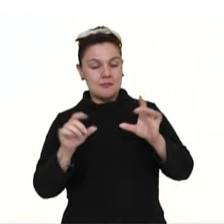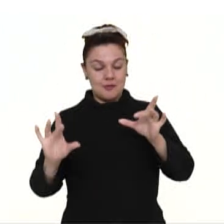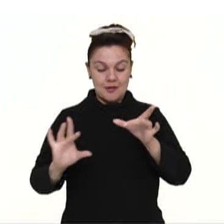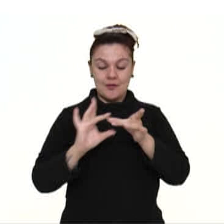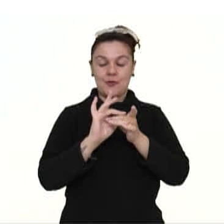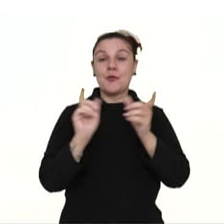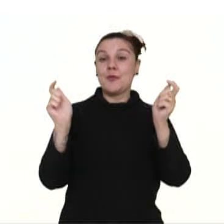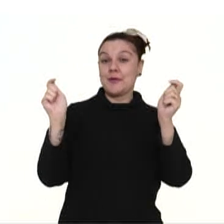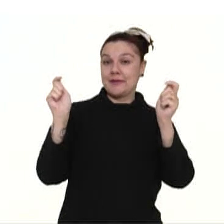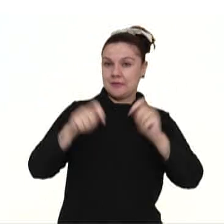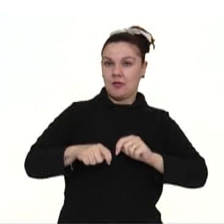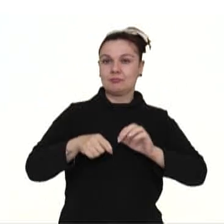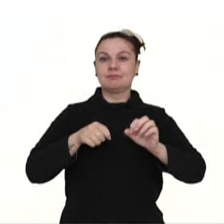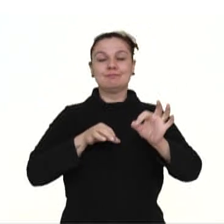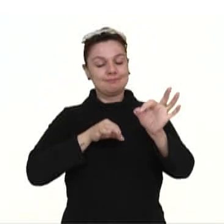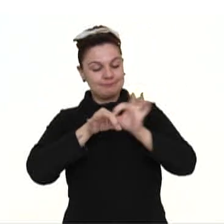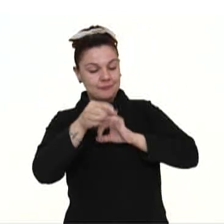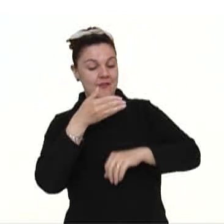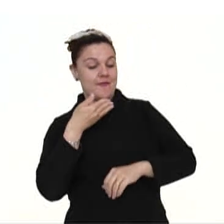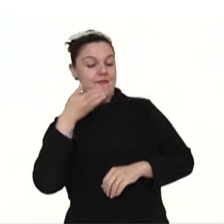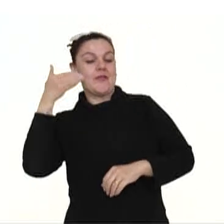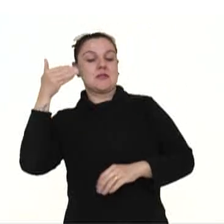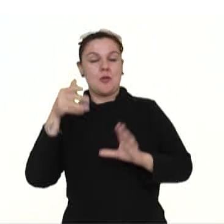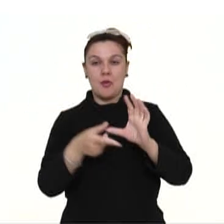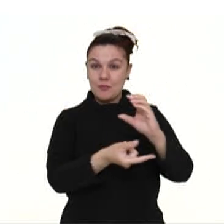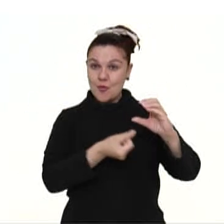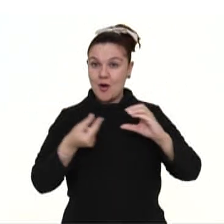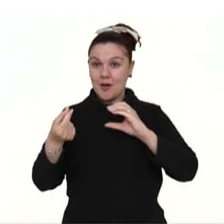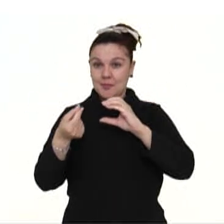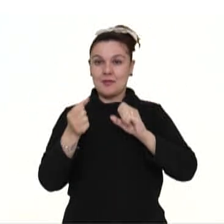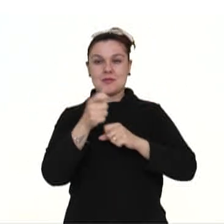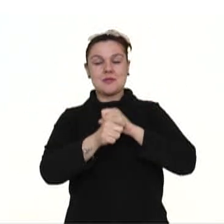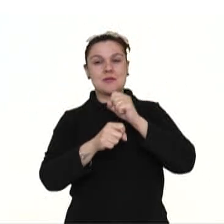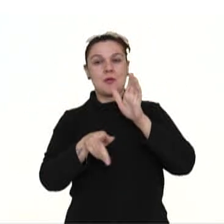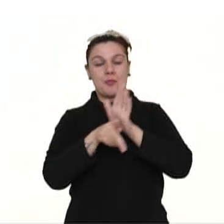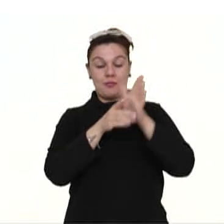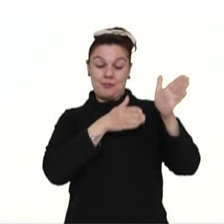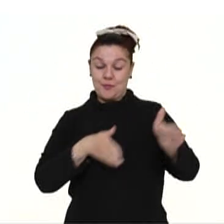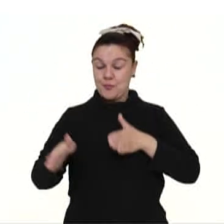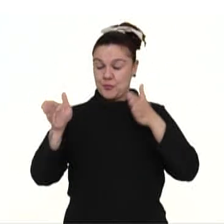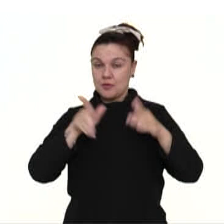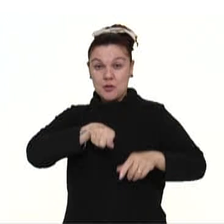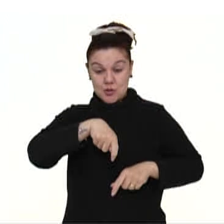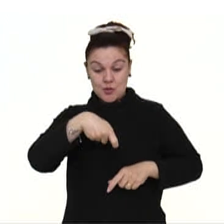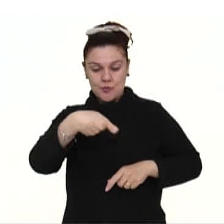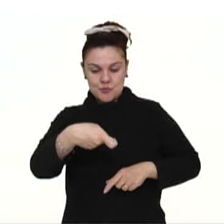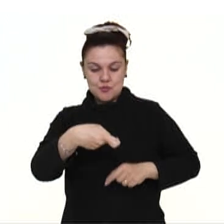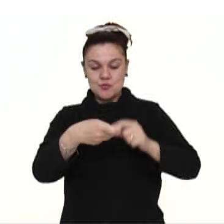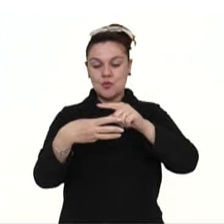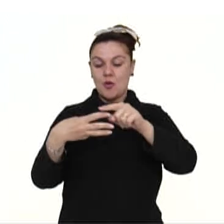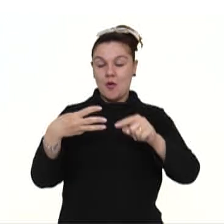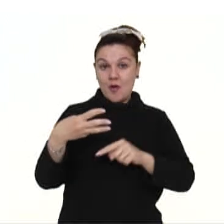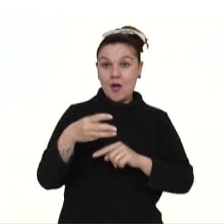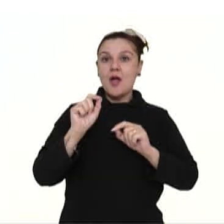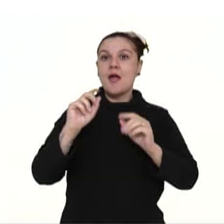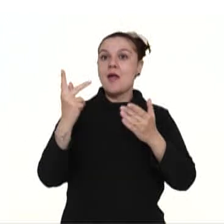associados, permitem a funcionalidade do sistema capitalista de produção. Sobre esses elementos, é